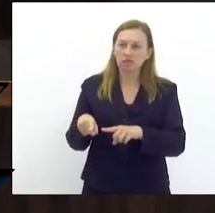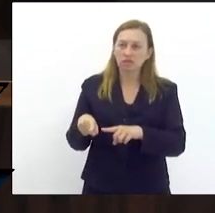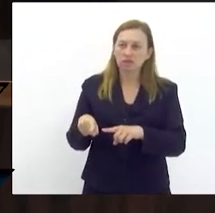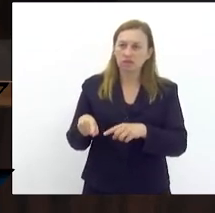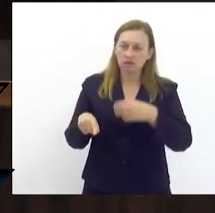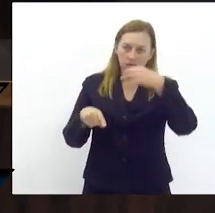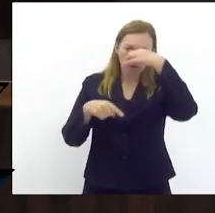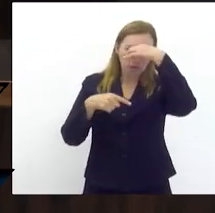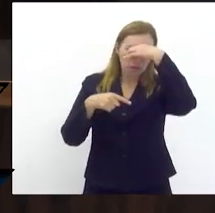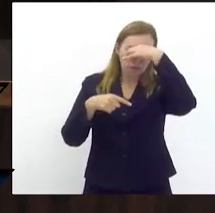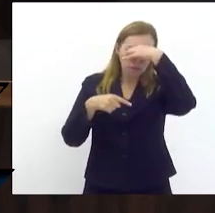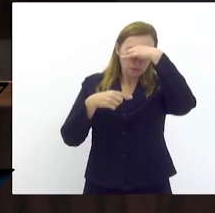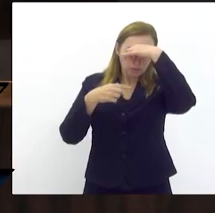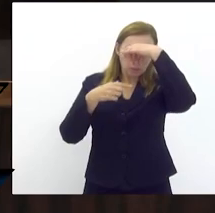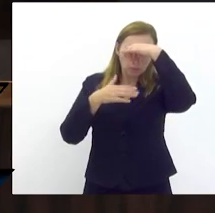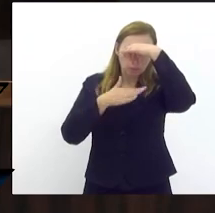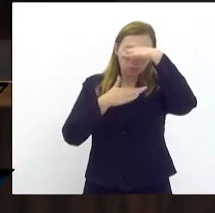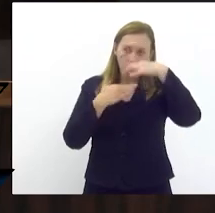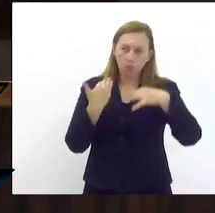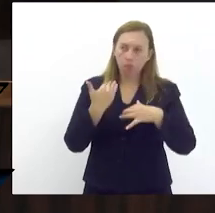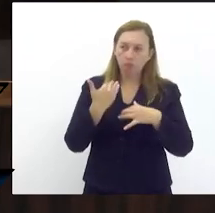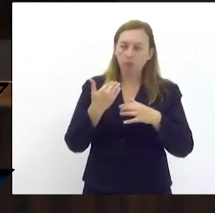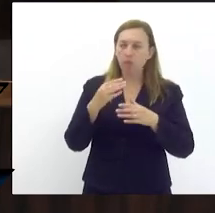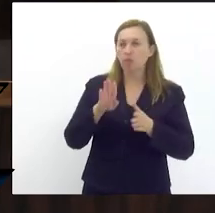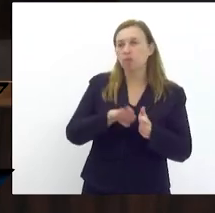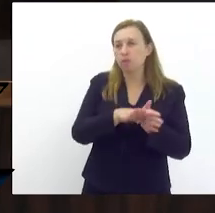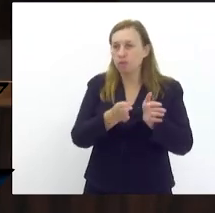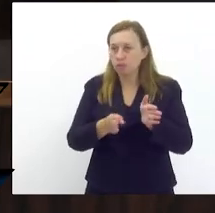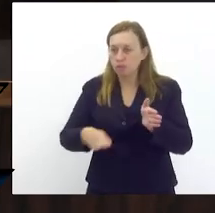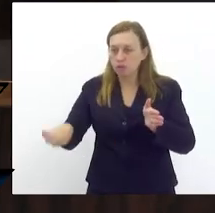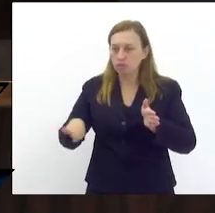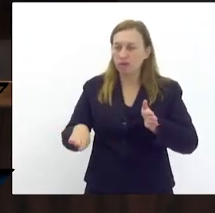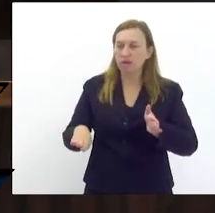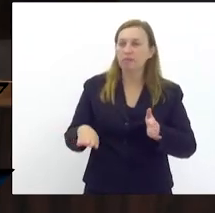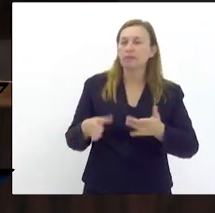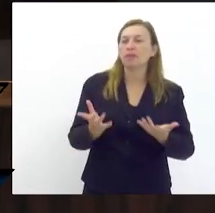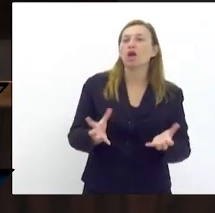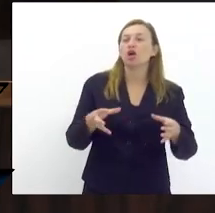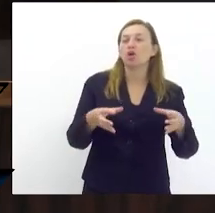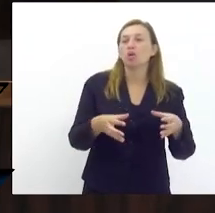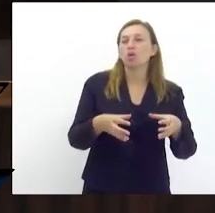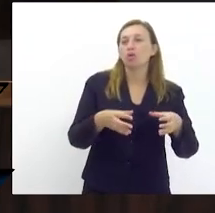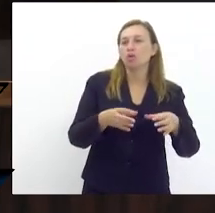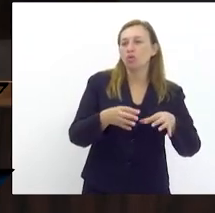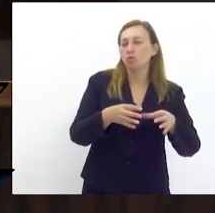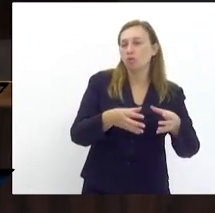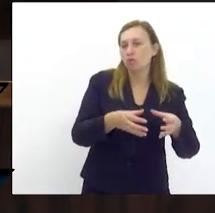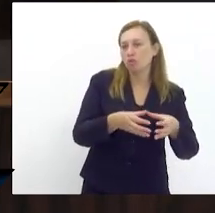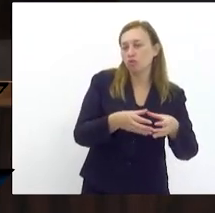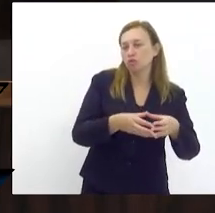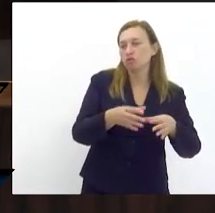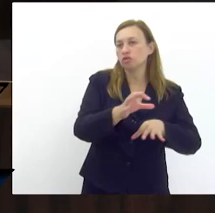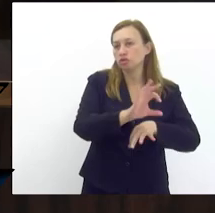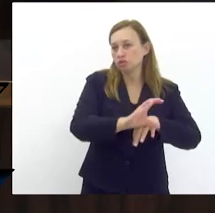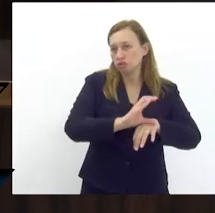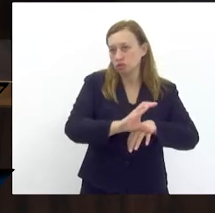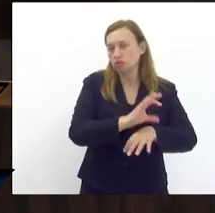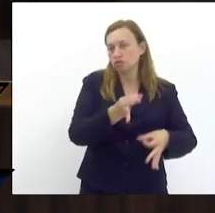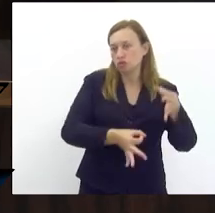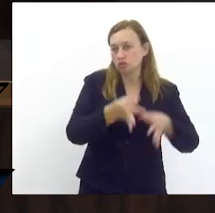nas praias parecidas comissões de Constituição de Justiça pela juricicidade